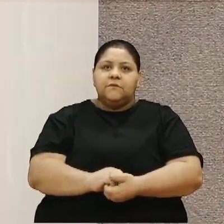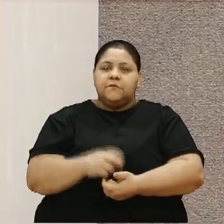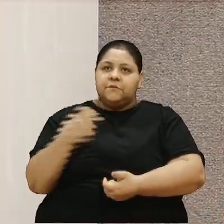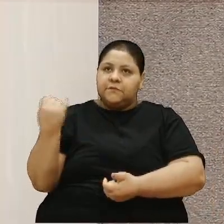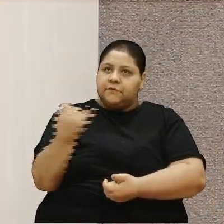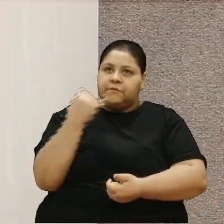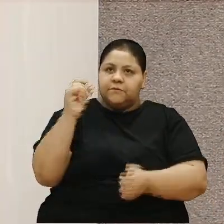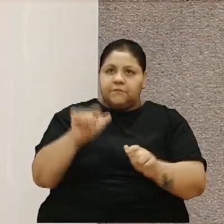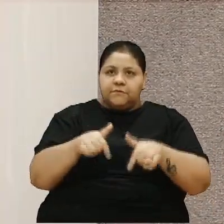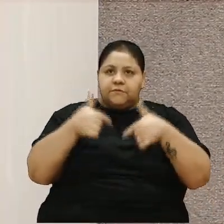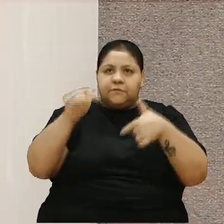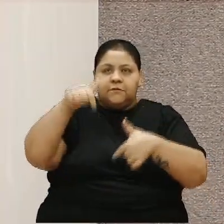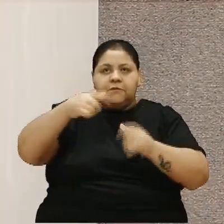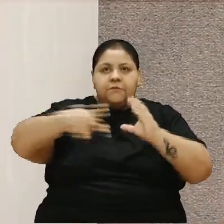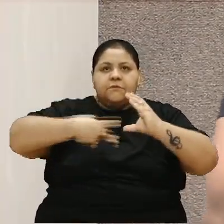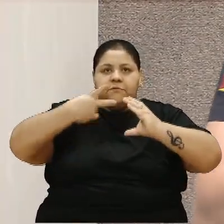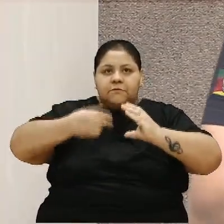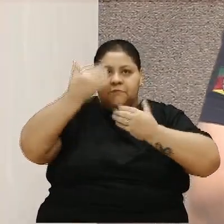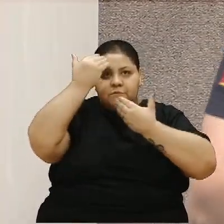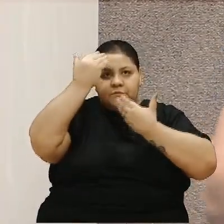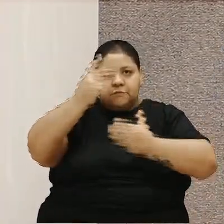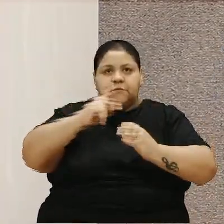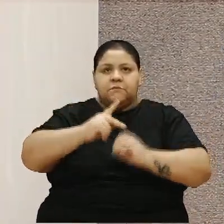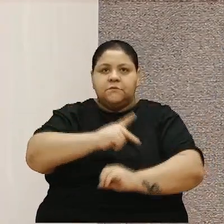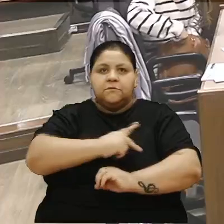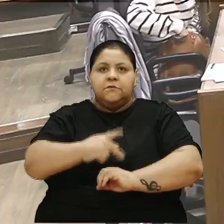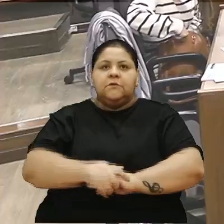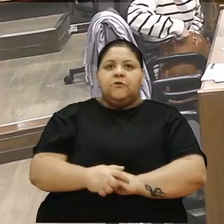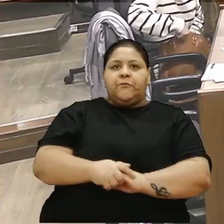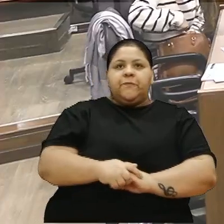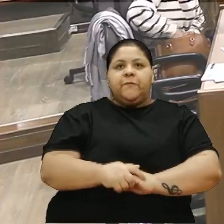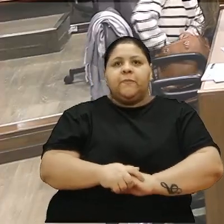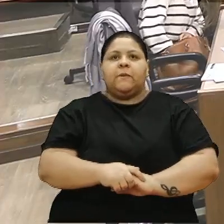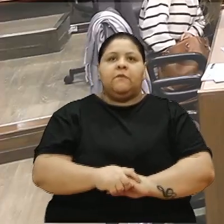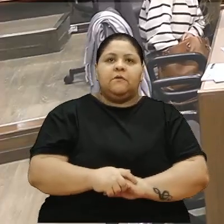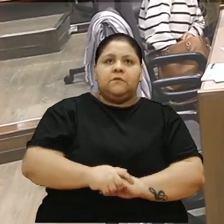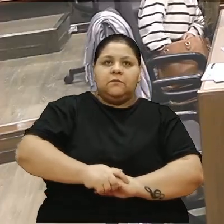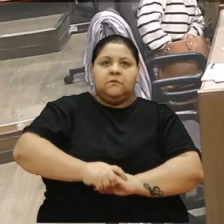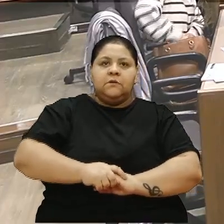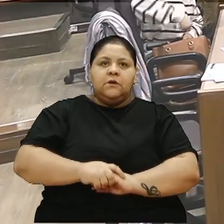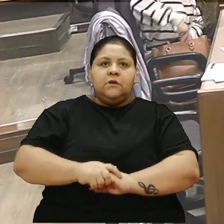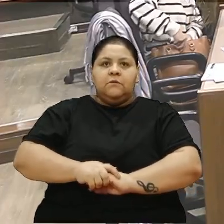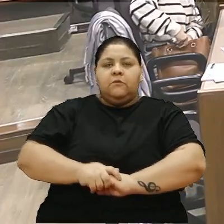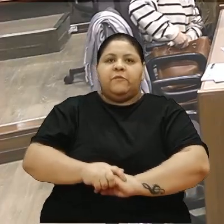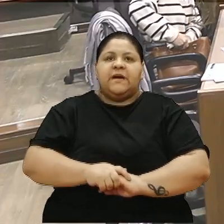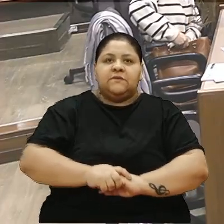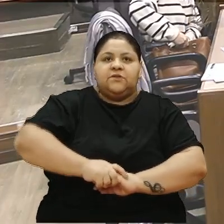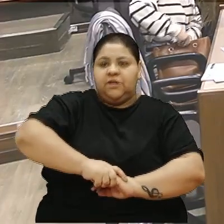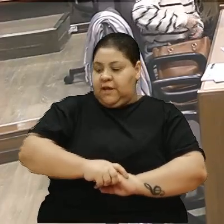importante ação aqui da Câmara de Vereadores. Obrigado, presidente. Obrigado, vereador Caleb.